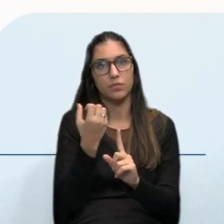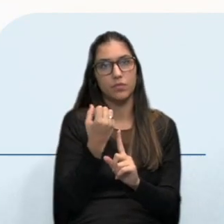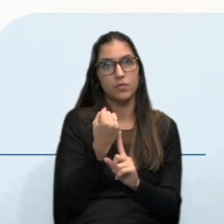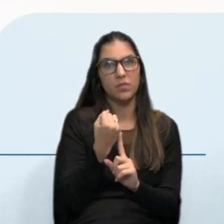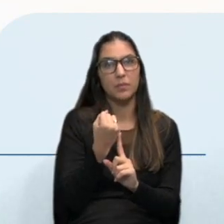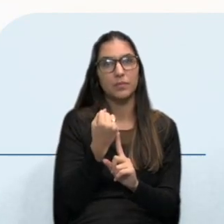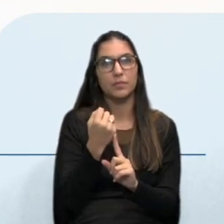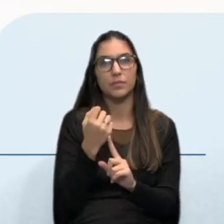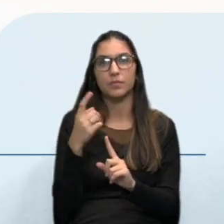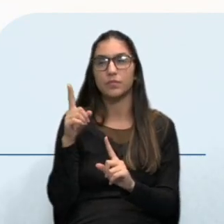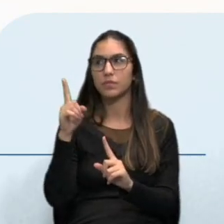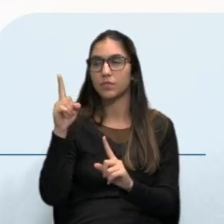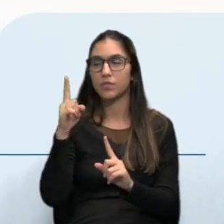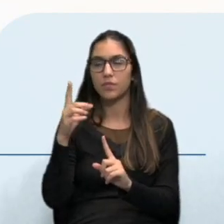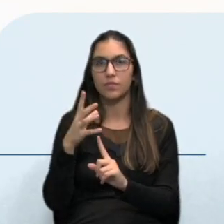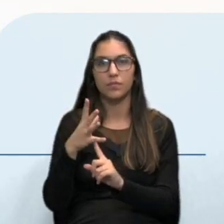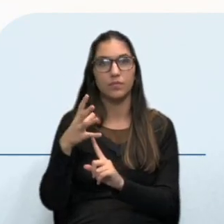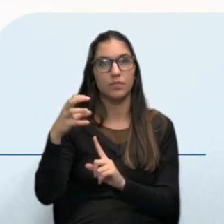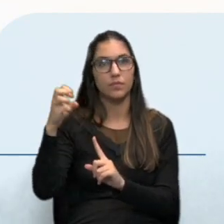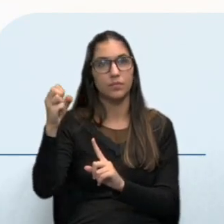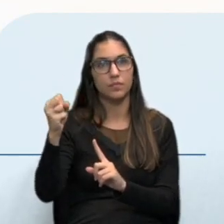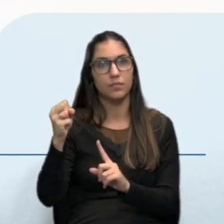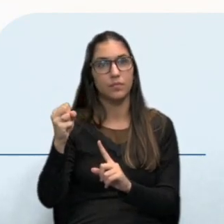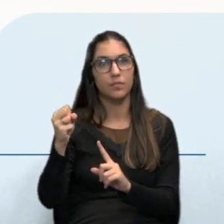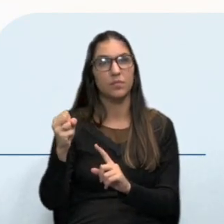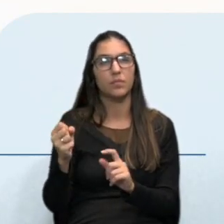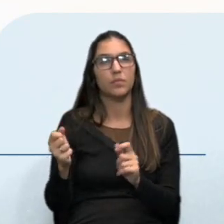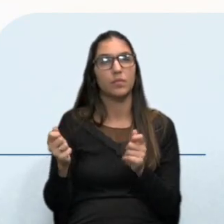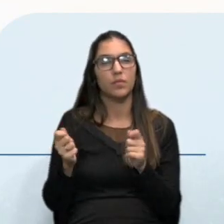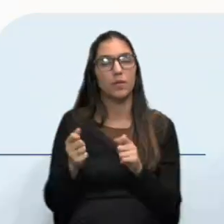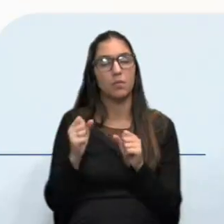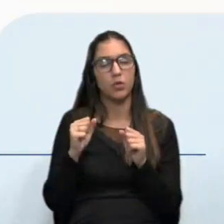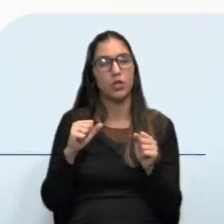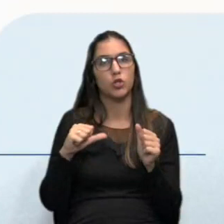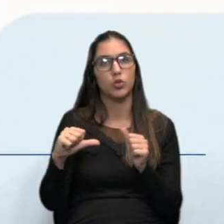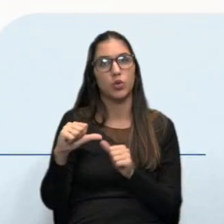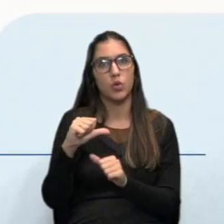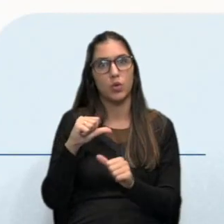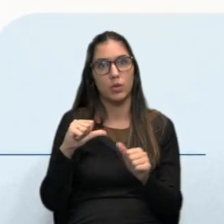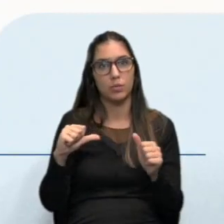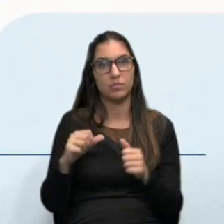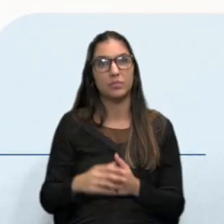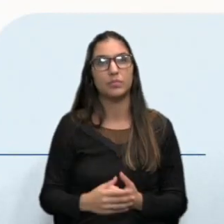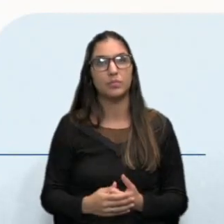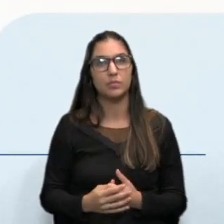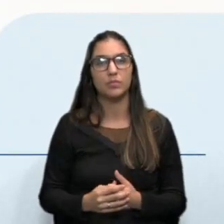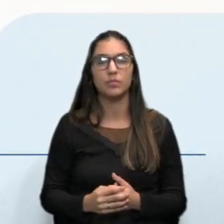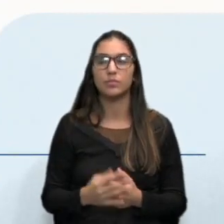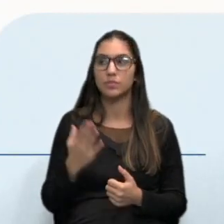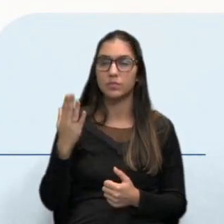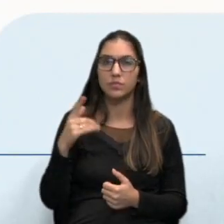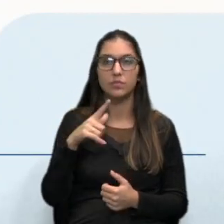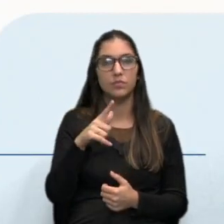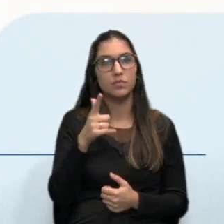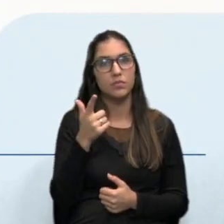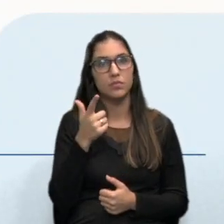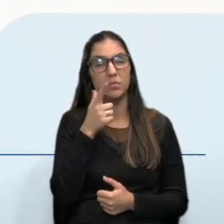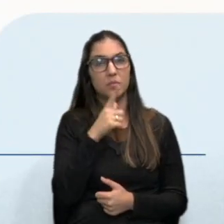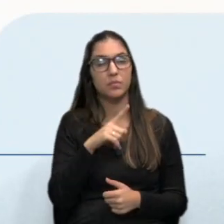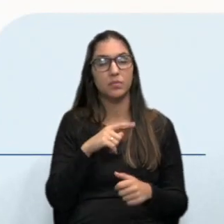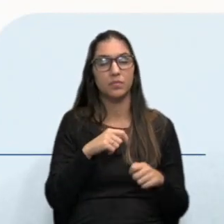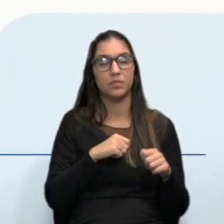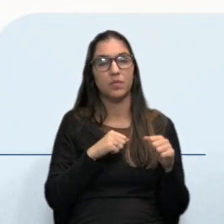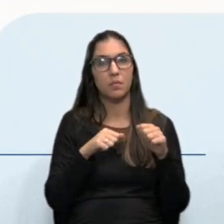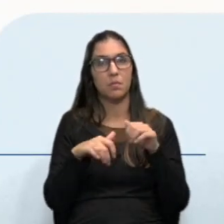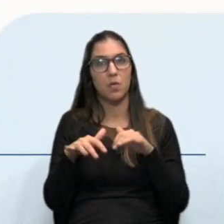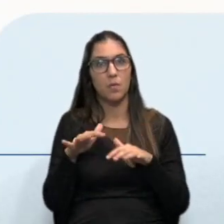a requisição de handover para essa estação radiobase para poder trocar entre uma e outra. E assim que você garante a